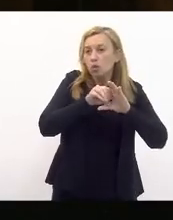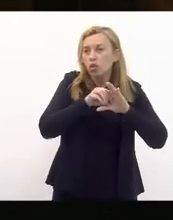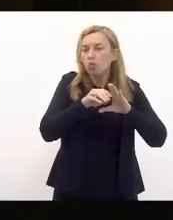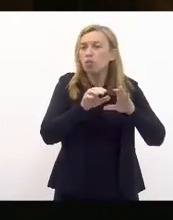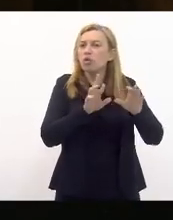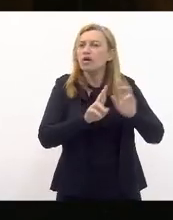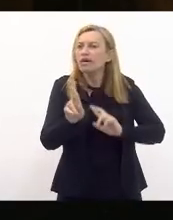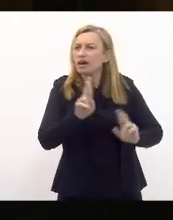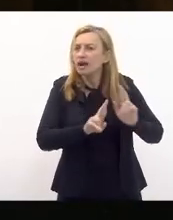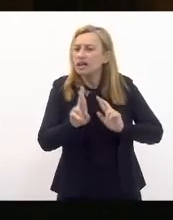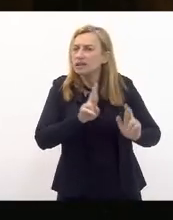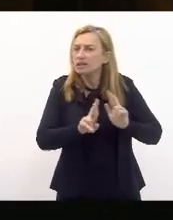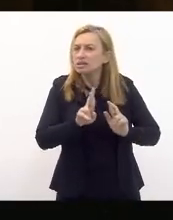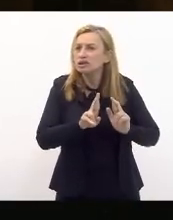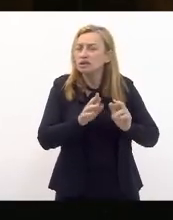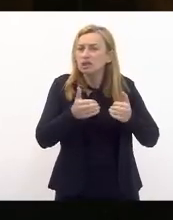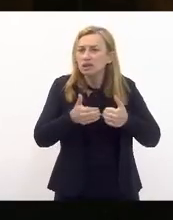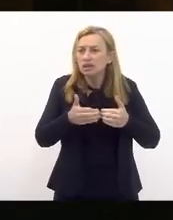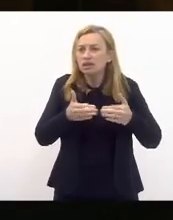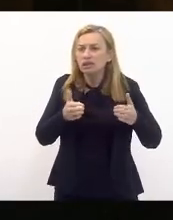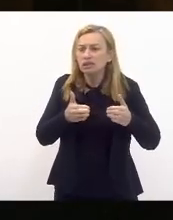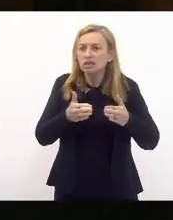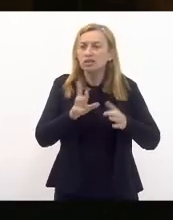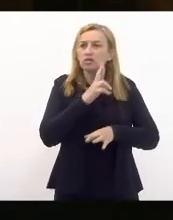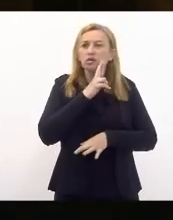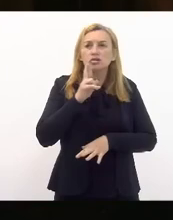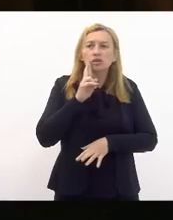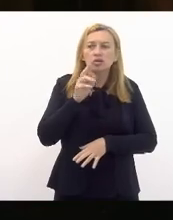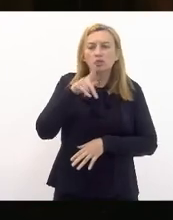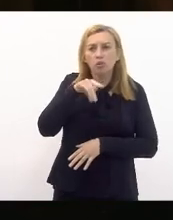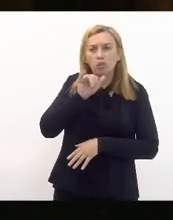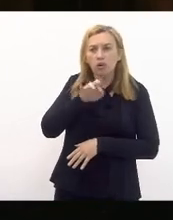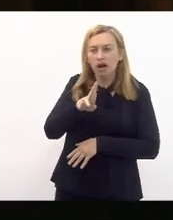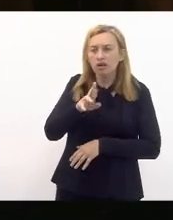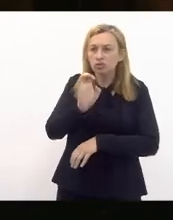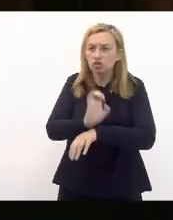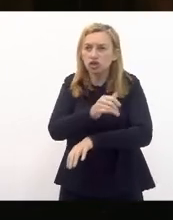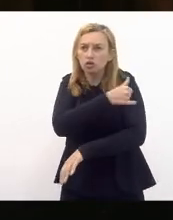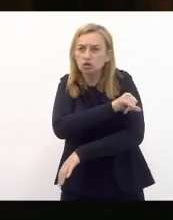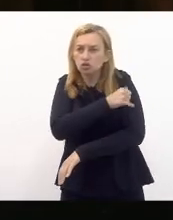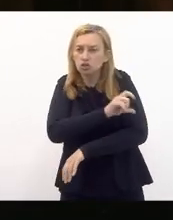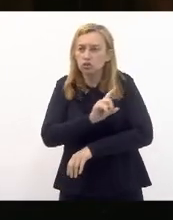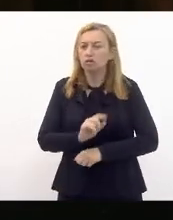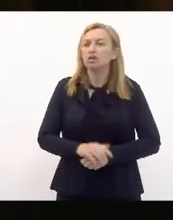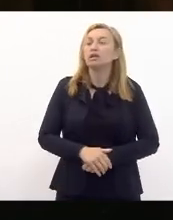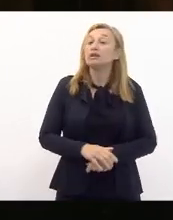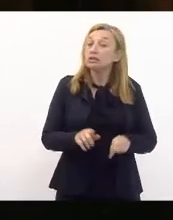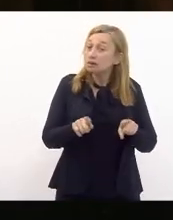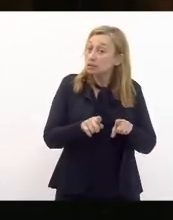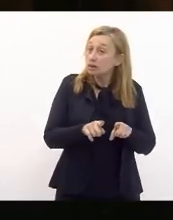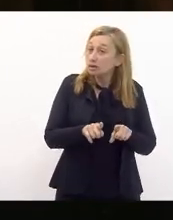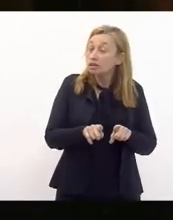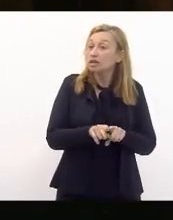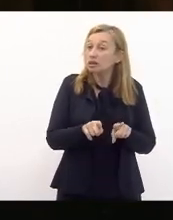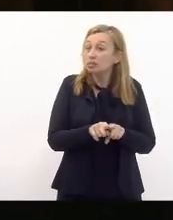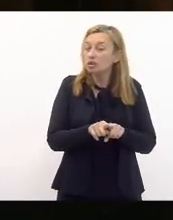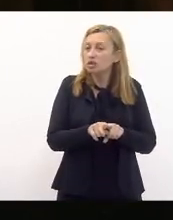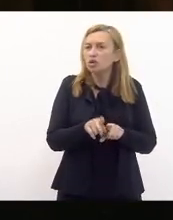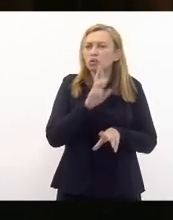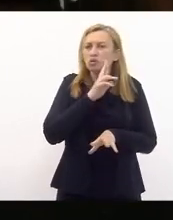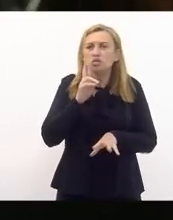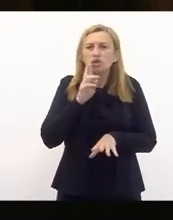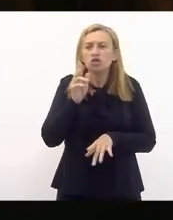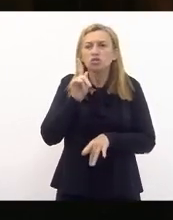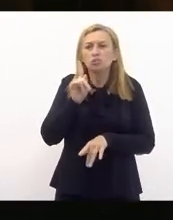relação a reabertura do restaurante Populares no Estado do Rio de Janeiro e tratando especificamente de um restaurante